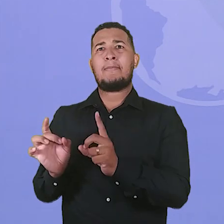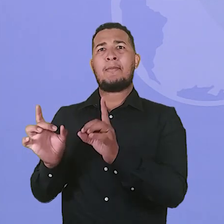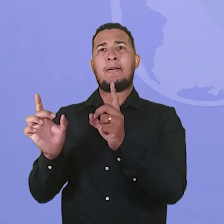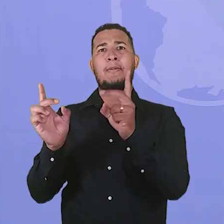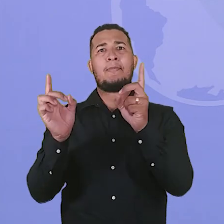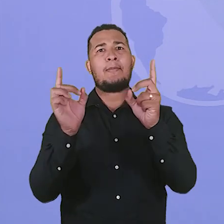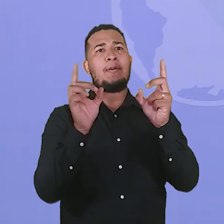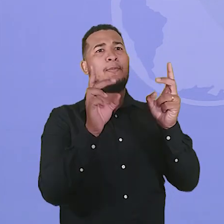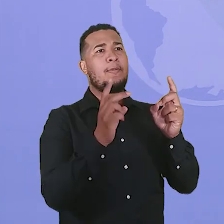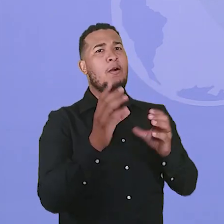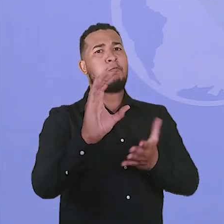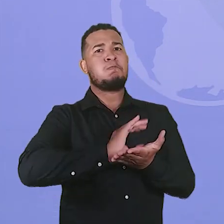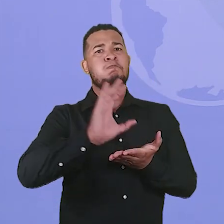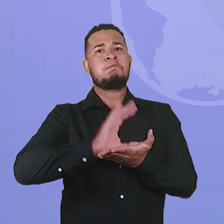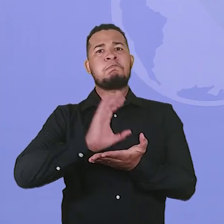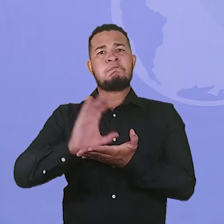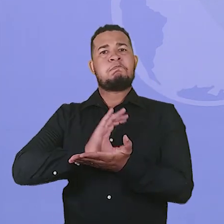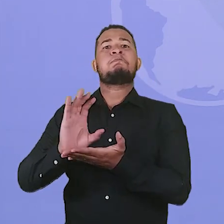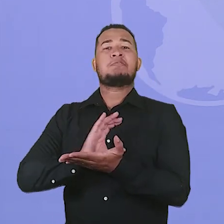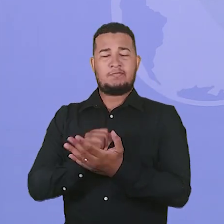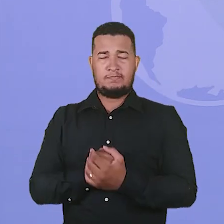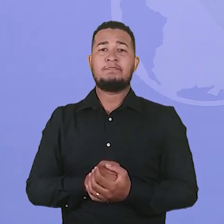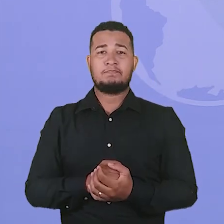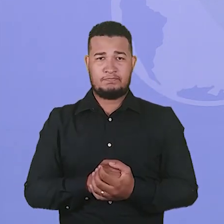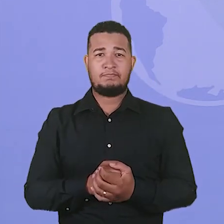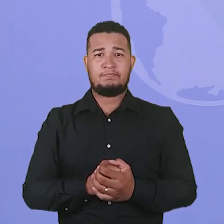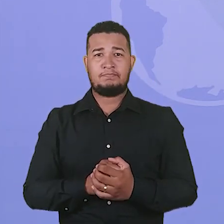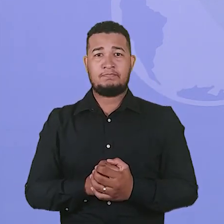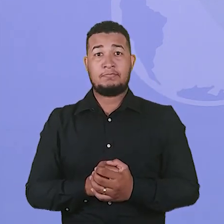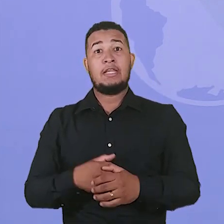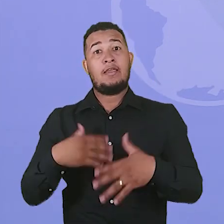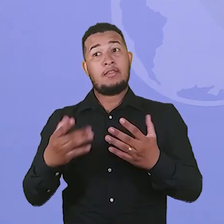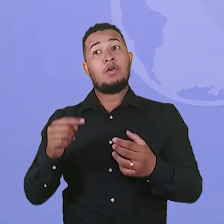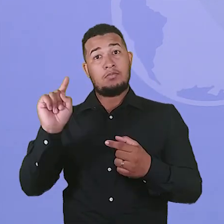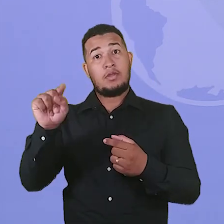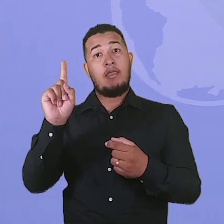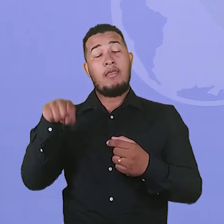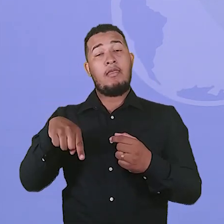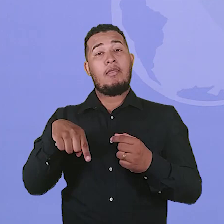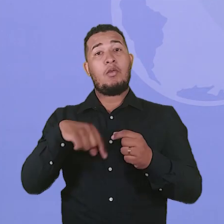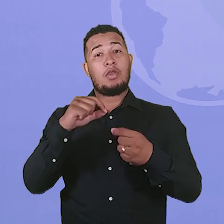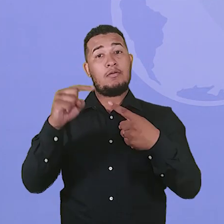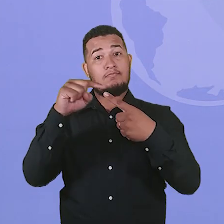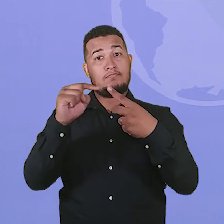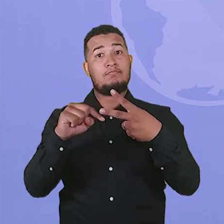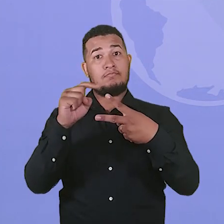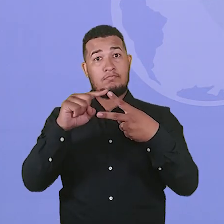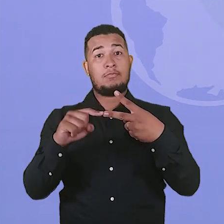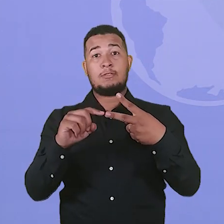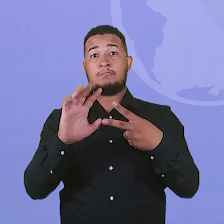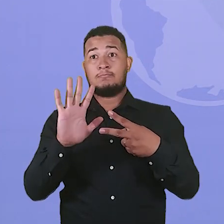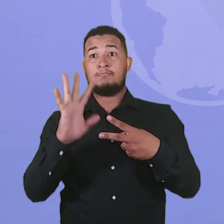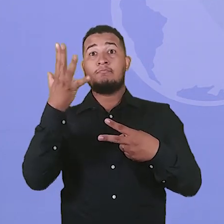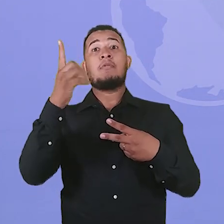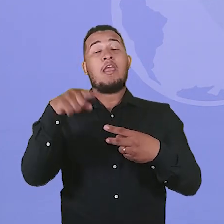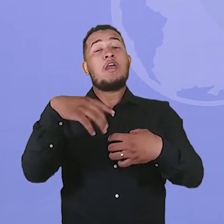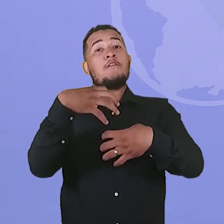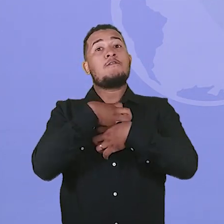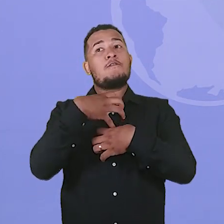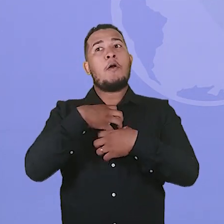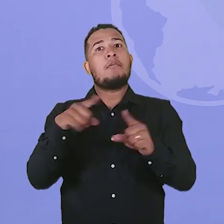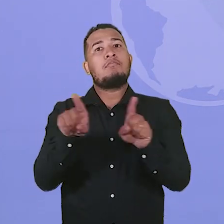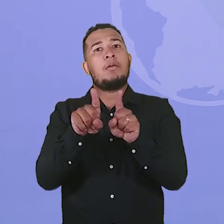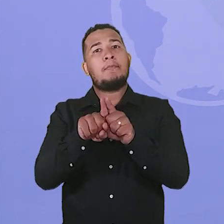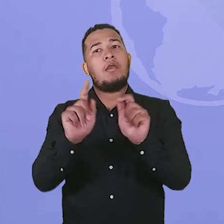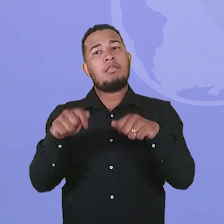né? Na acumulação e no lucro, né? Então, essa aí é a forma